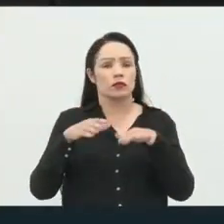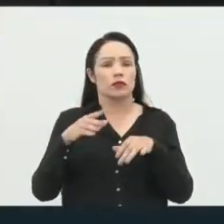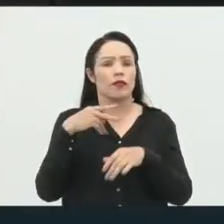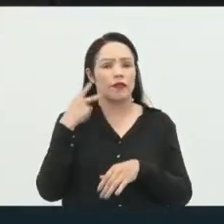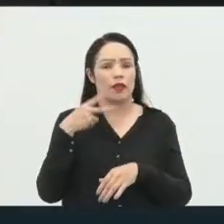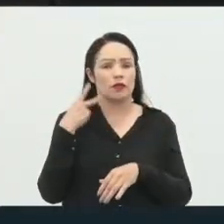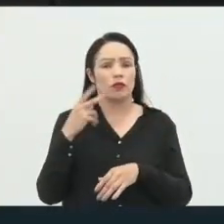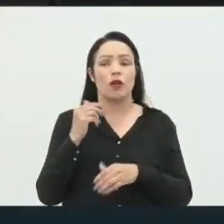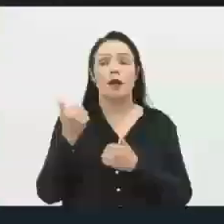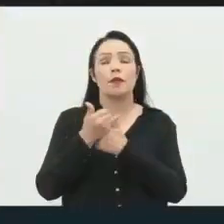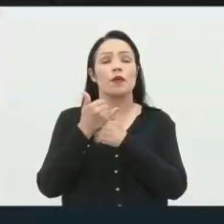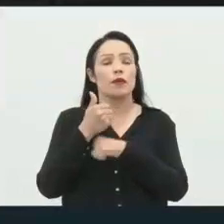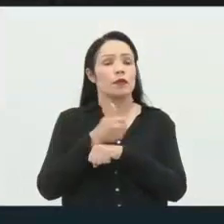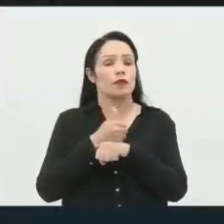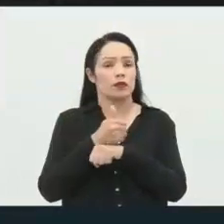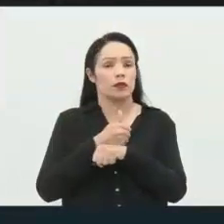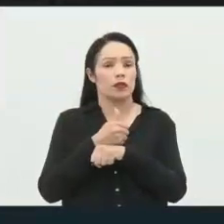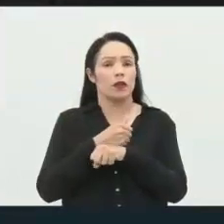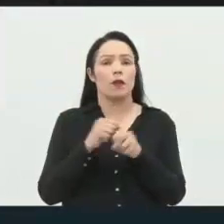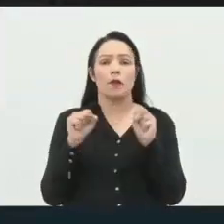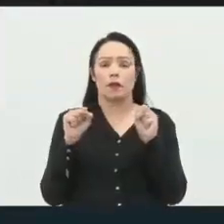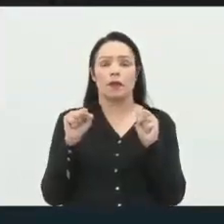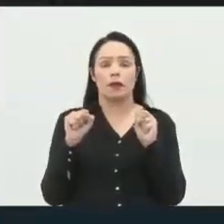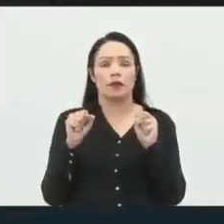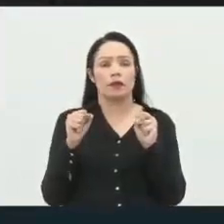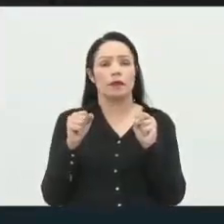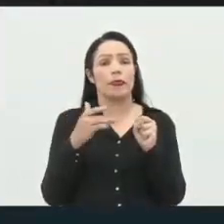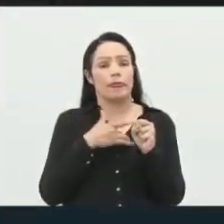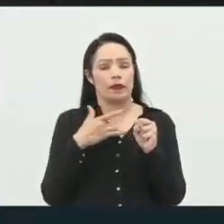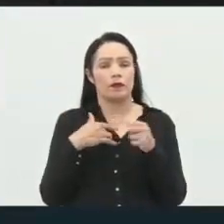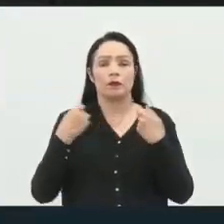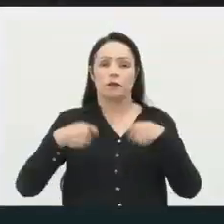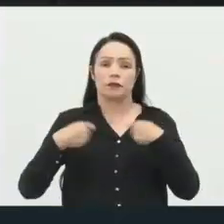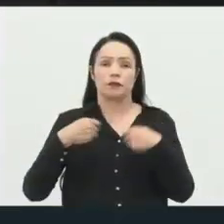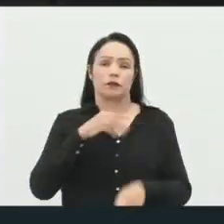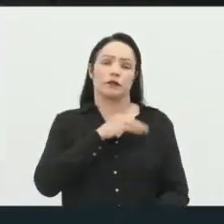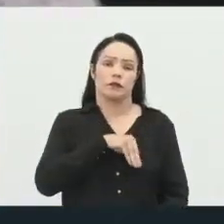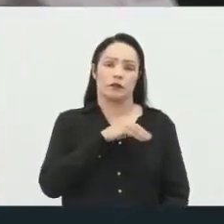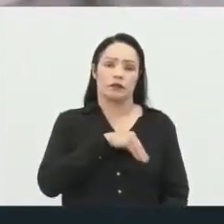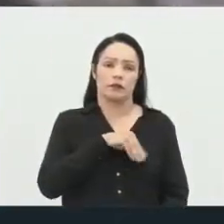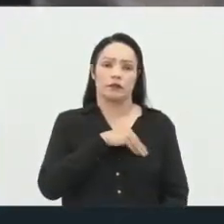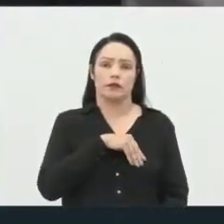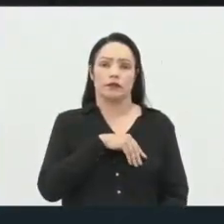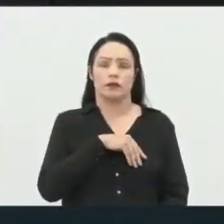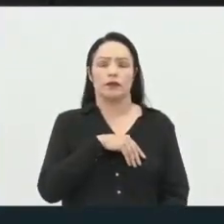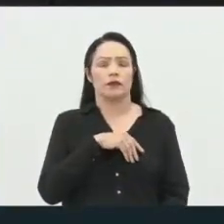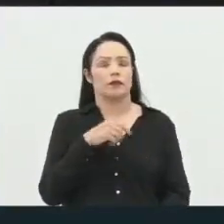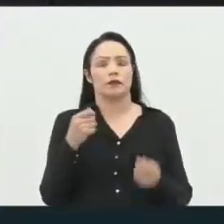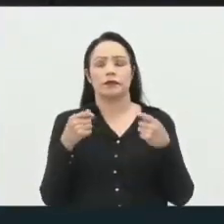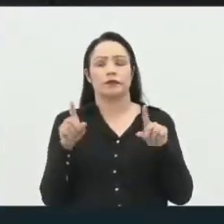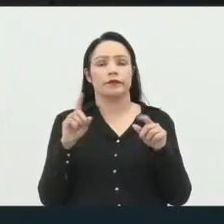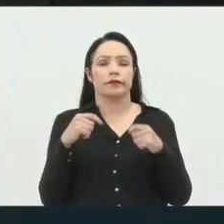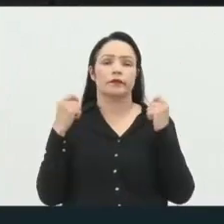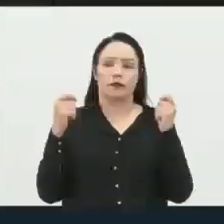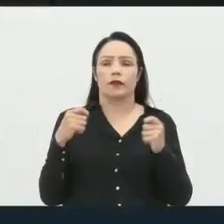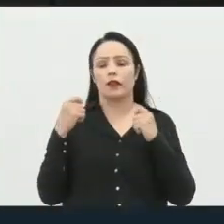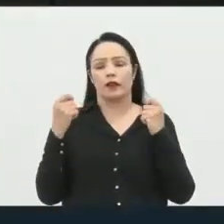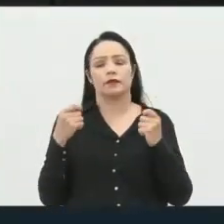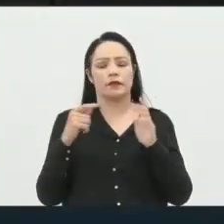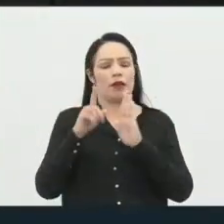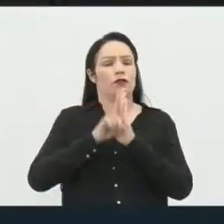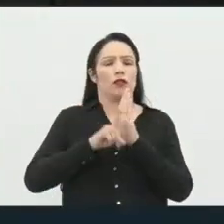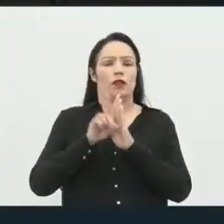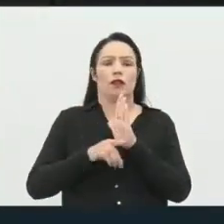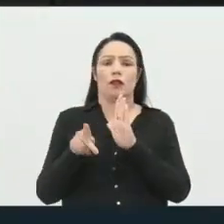para que esse profissionais saúde venham receber e não tenham que tá indo fazer manifestação para receber um direito que é